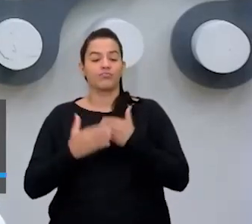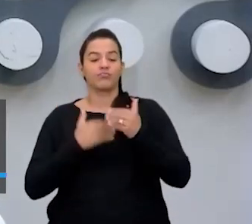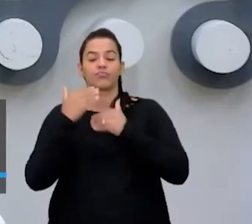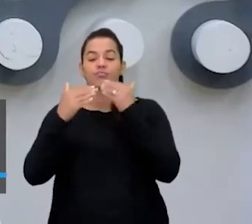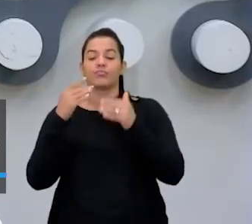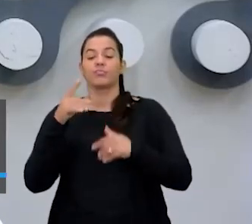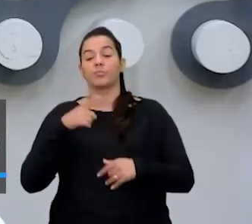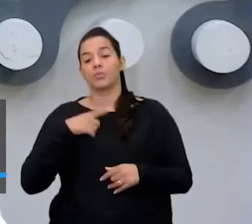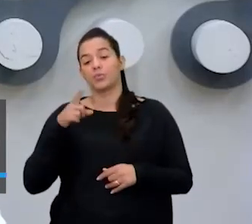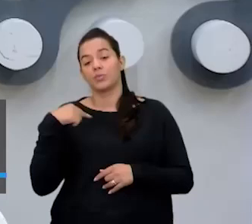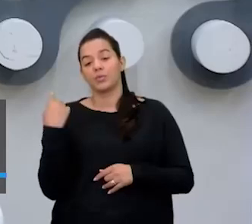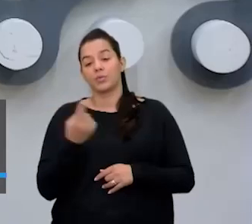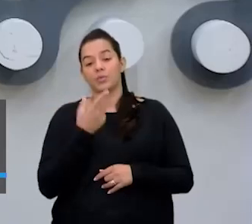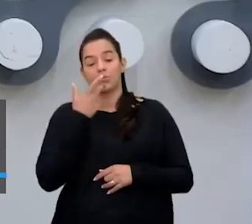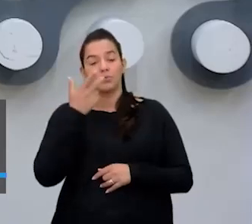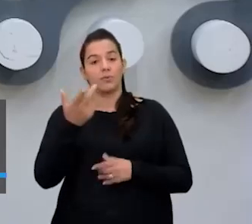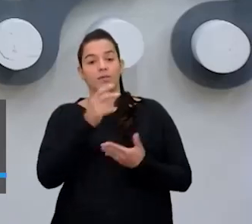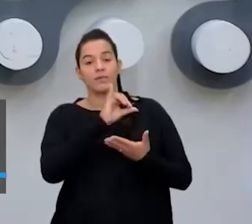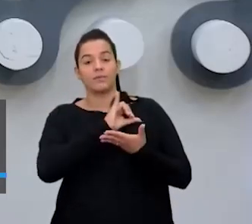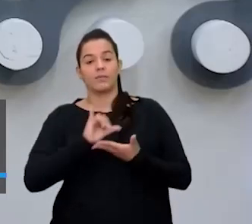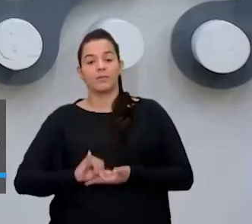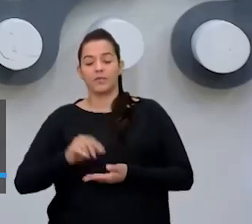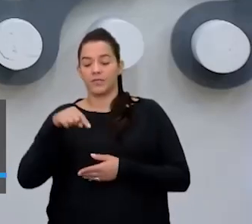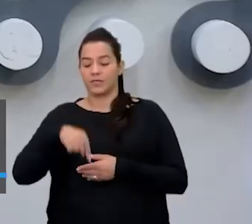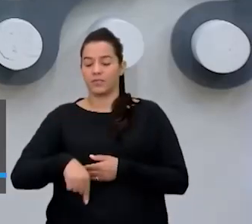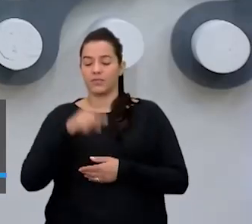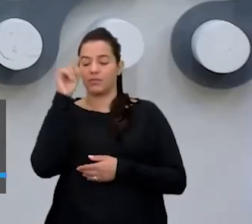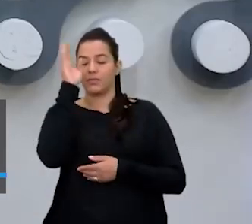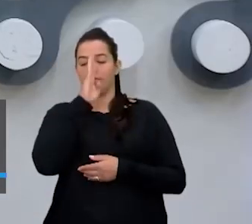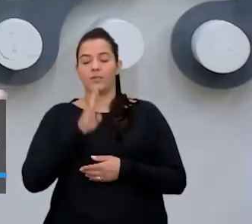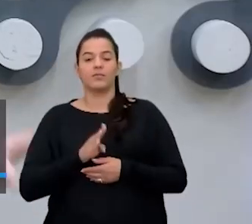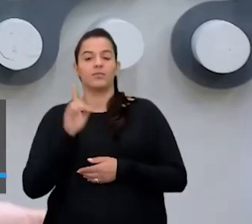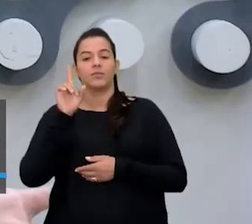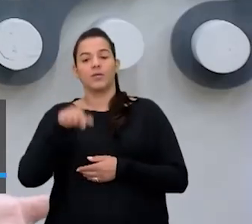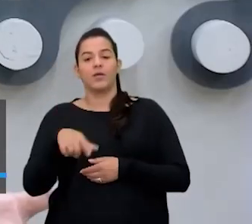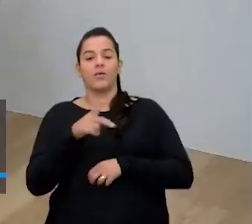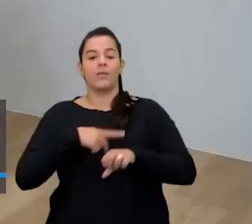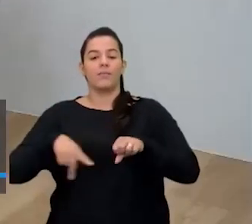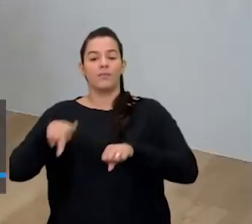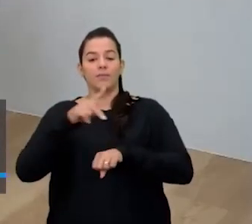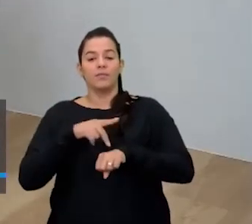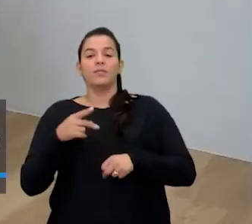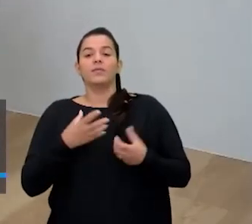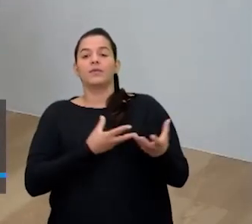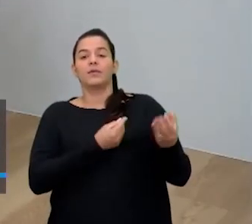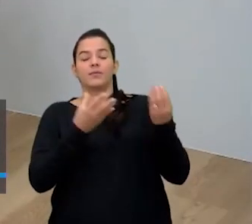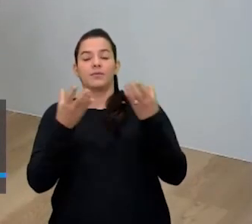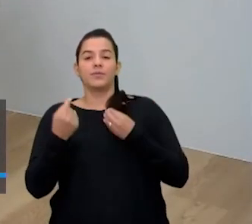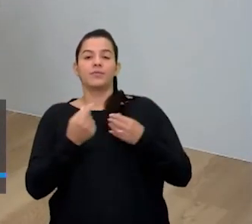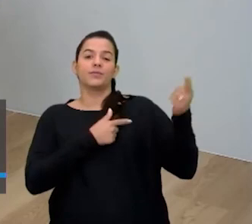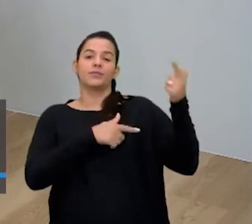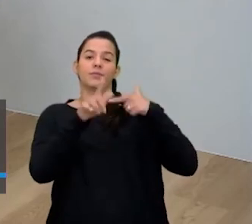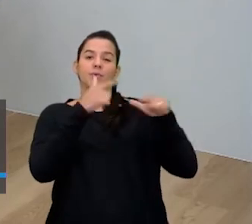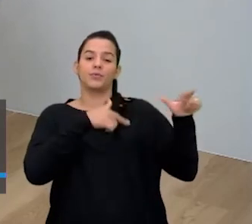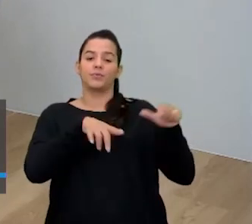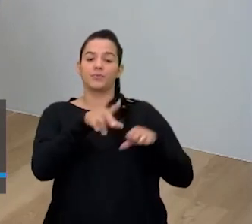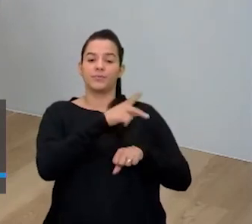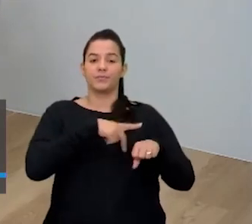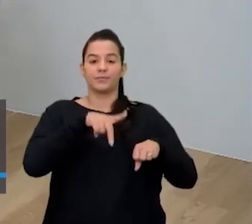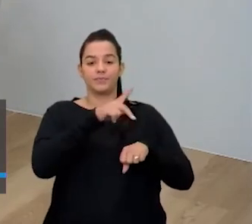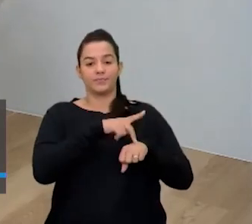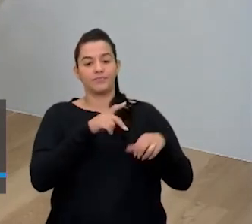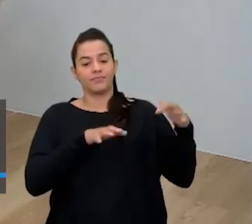fala de refúgio. O Brasil, tradicionalmente, é um país que recebe muitos refugiados, não é? Isso, o